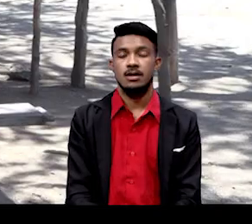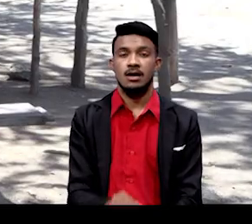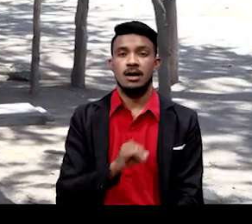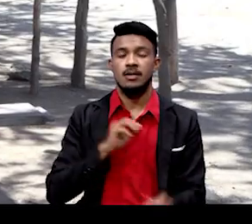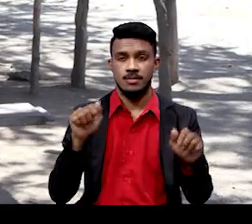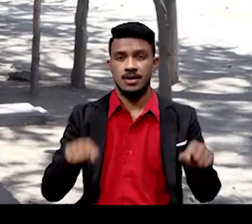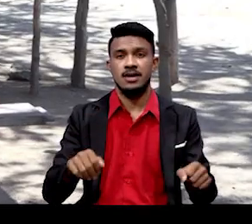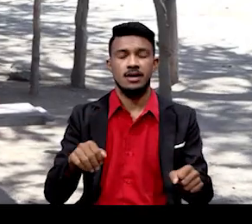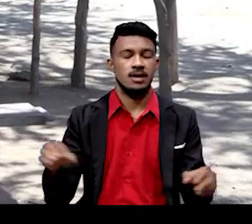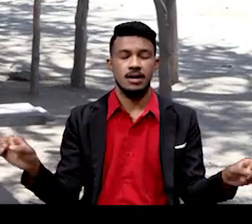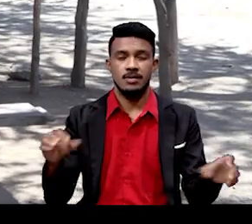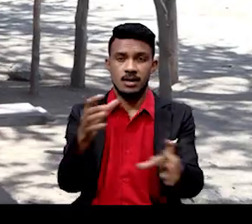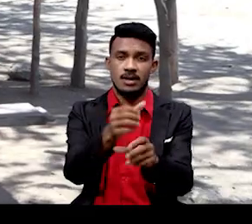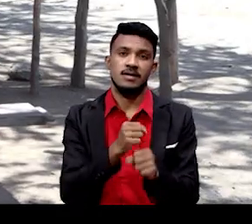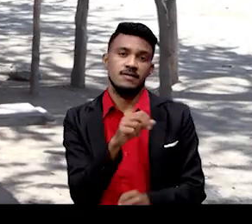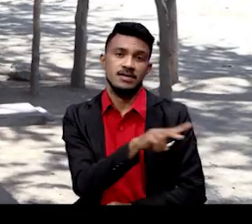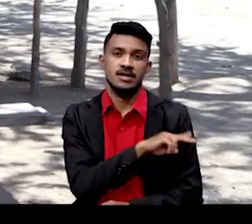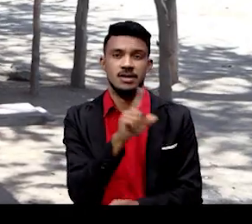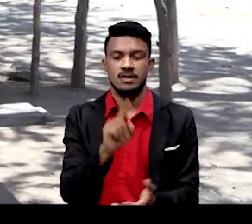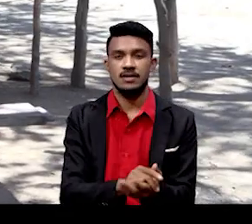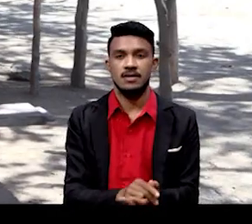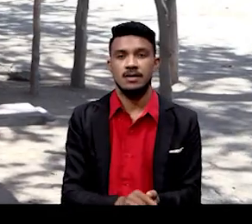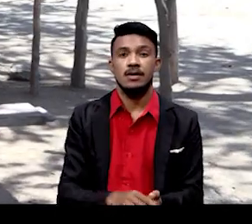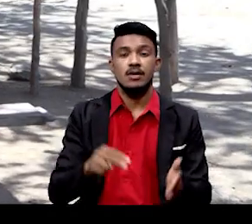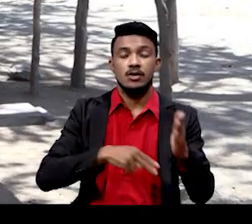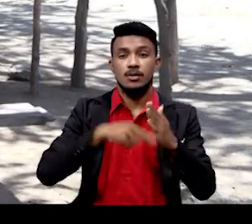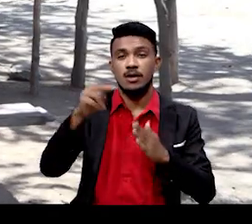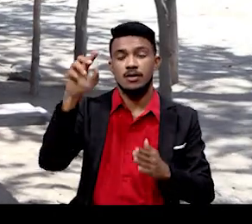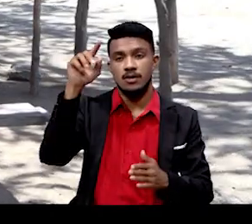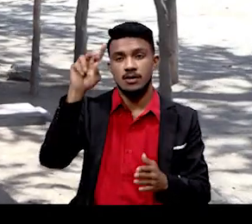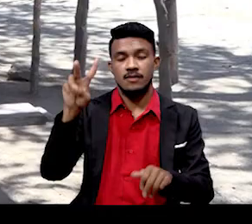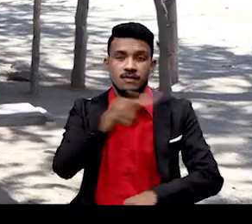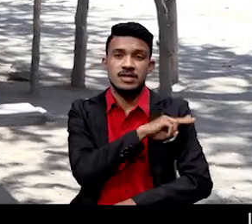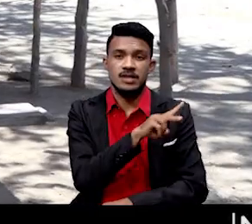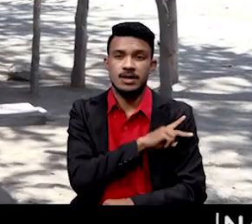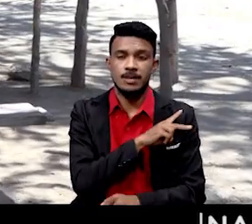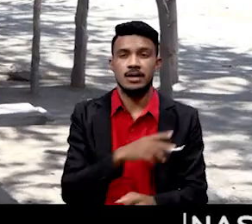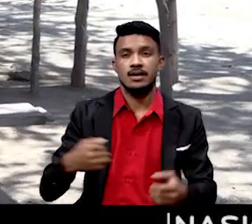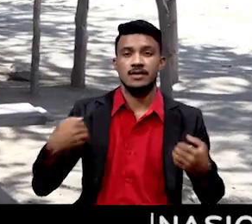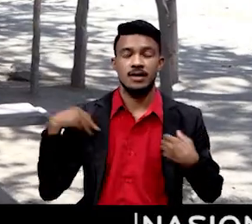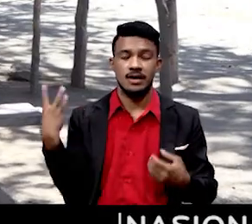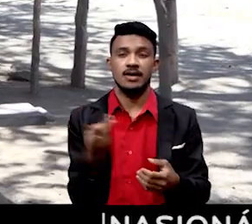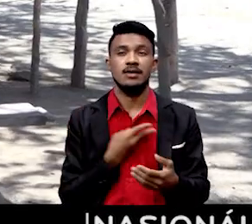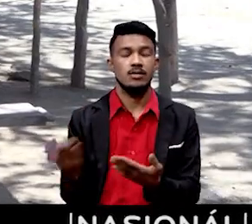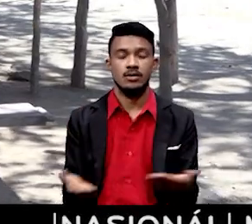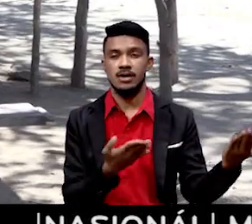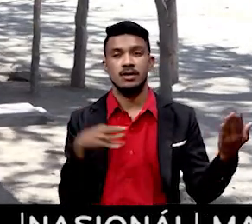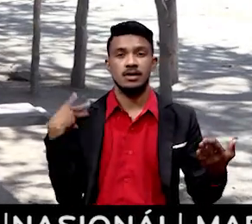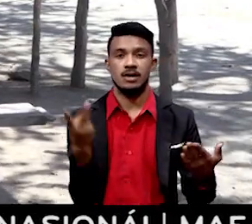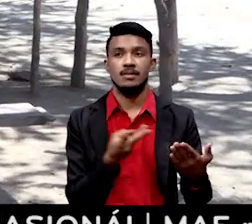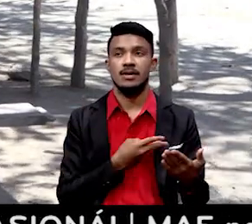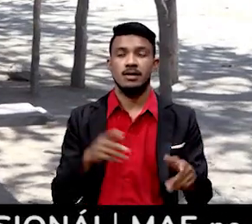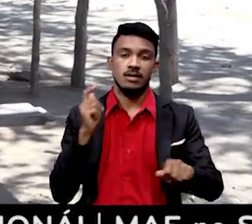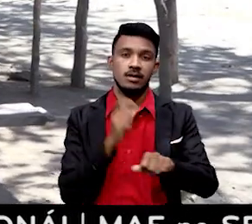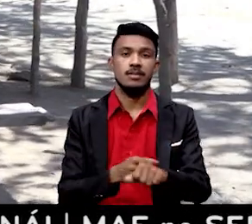retam vacina ele. Mas vê te atene que lá número vacinação nem uma casa garante que aqui tá bele tamo bem a nova normalidade, né? Sim,